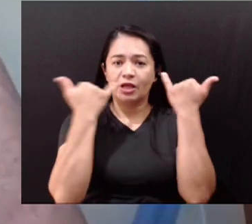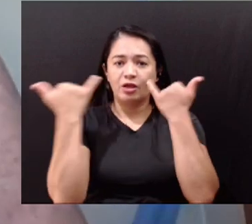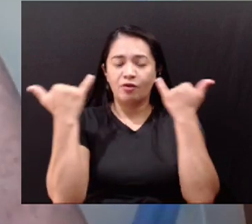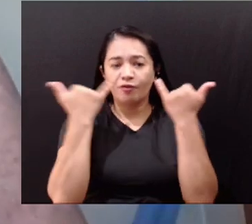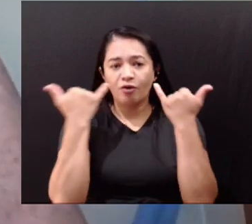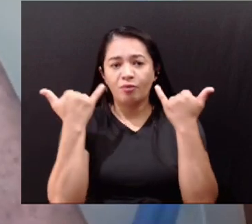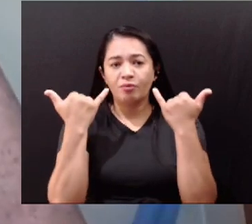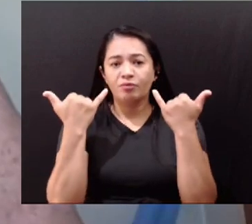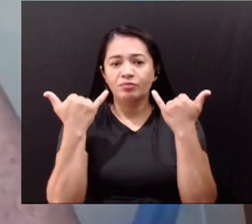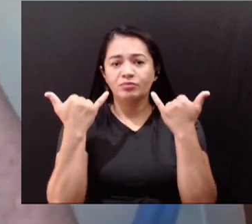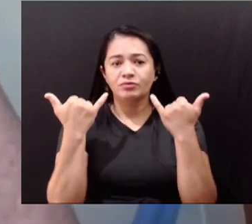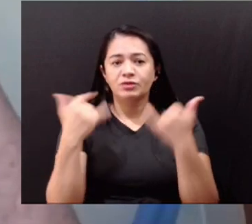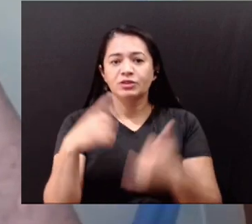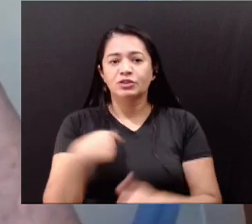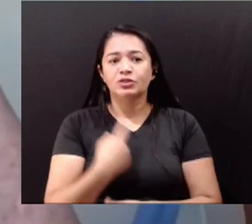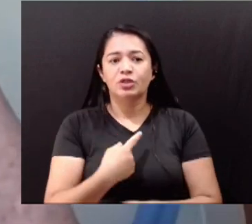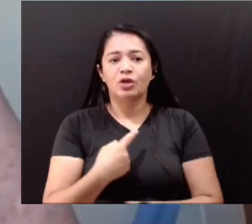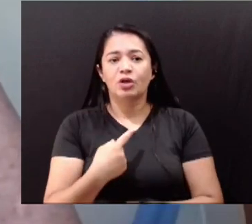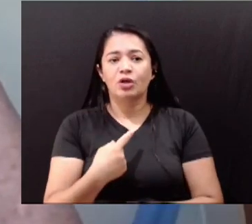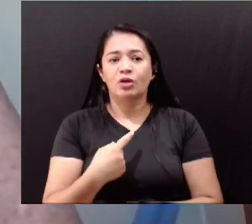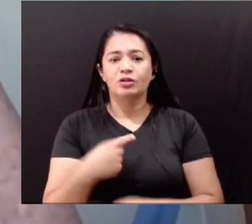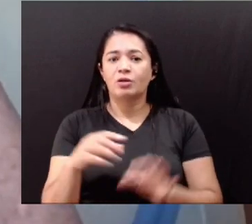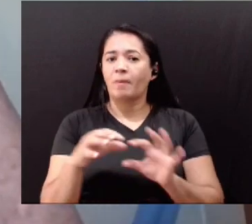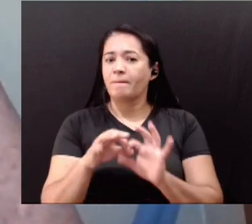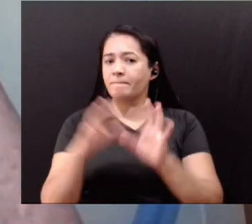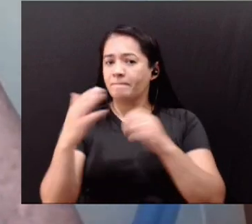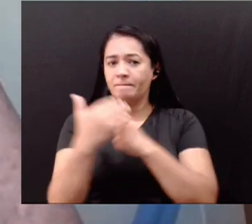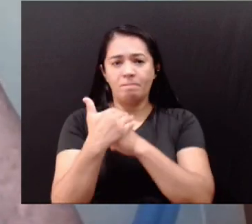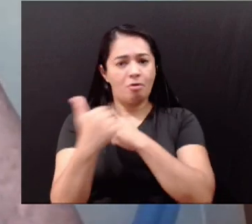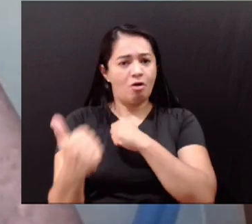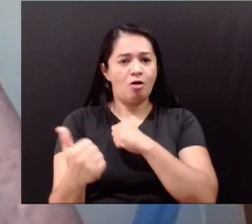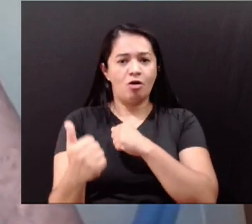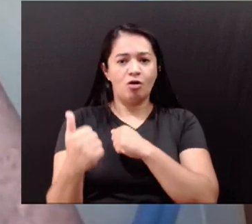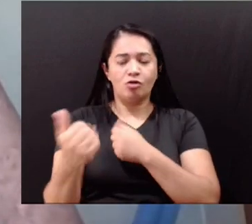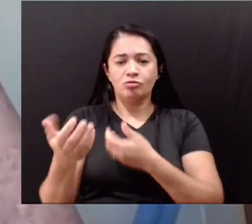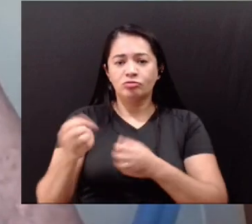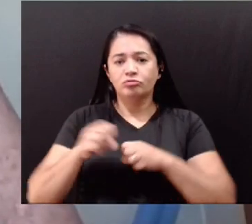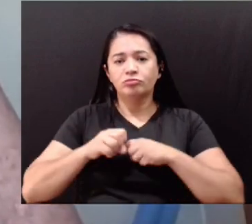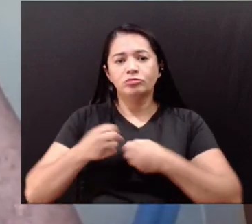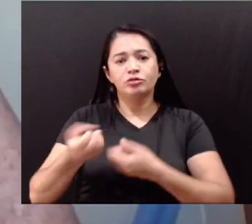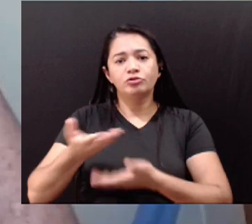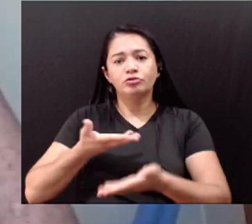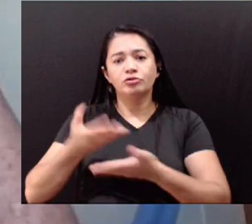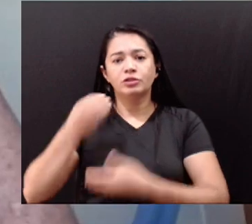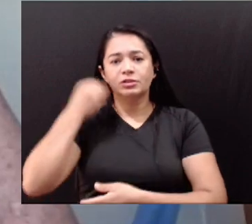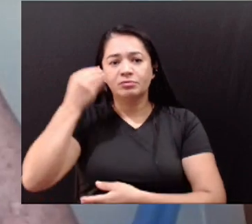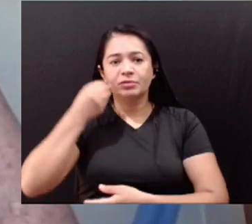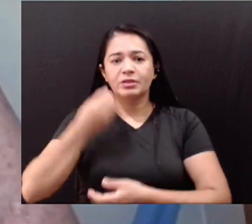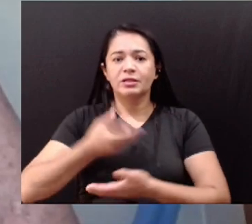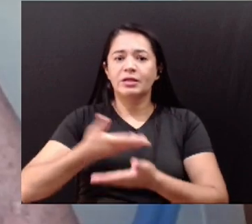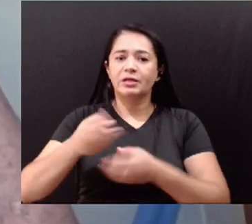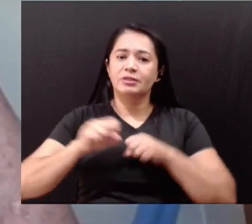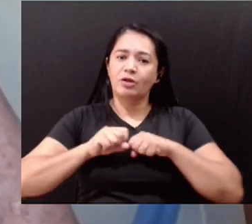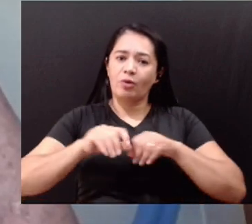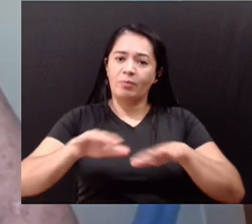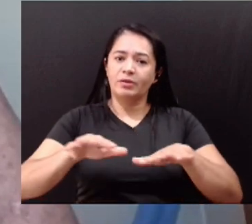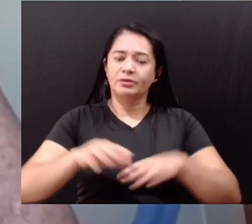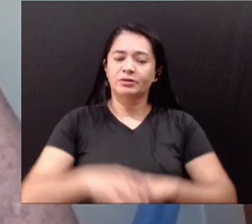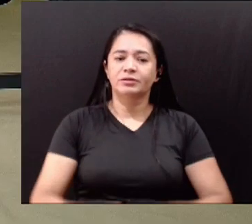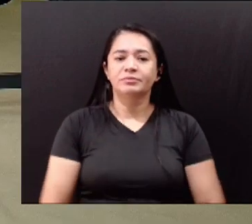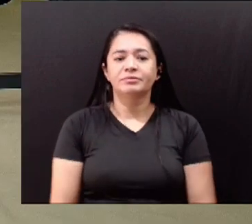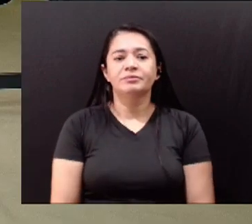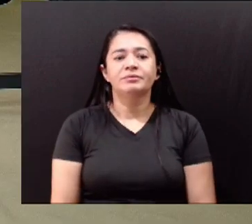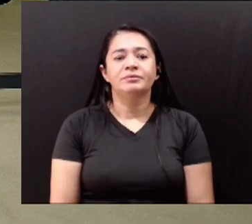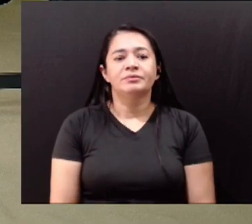nós estamos abertos também para compartilhar a experiência que a gente está tendo. Olha aí que maravilha, né?